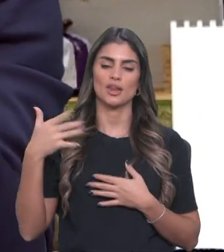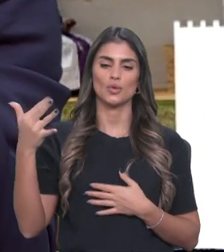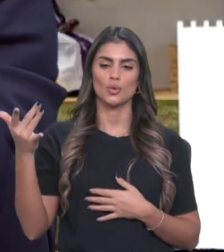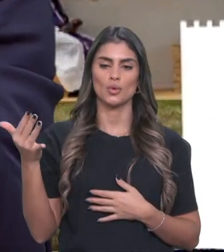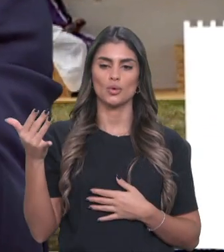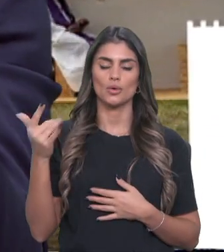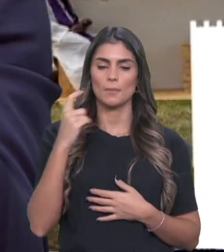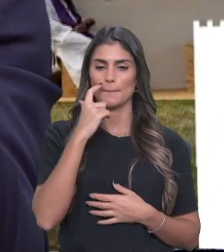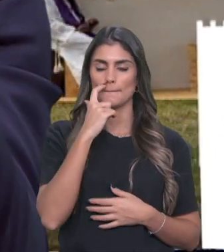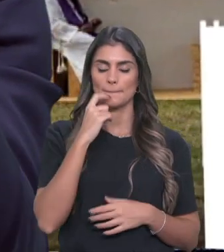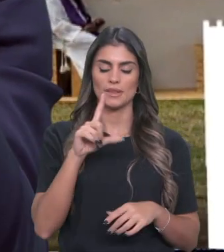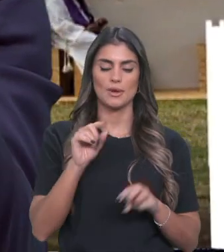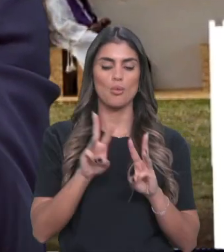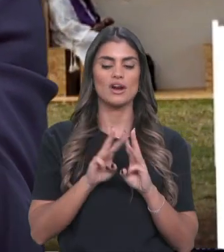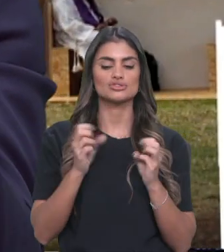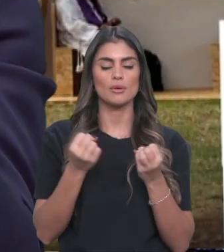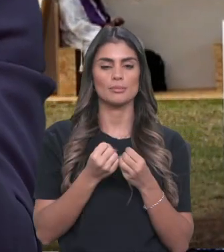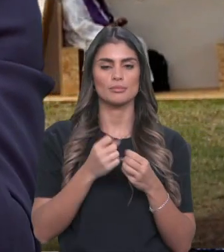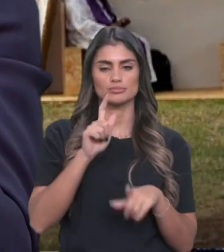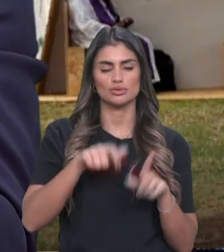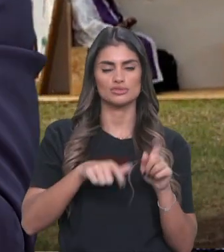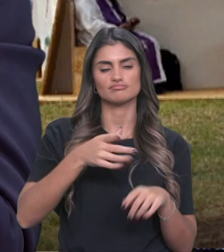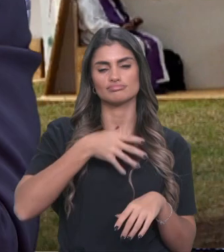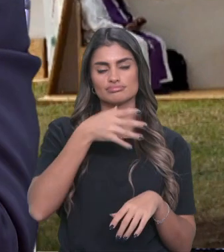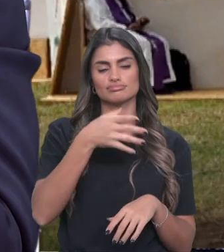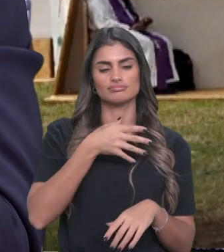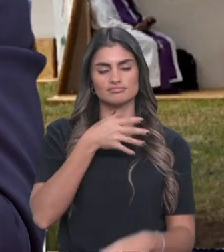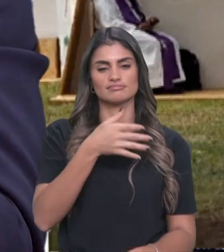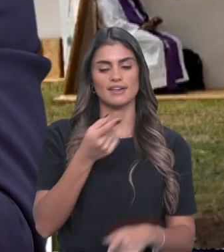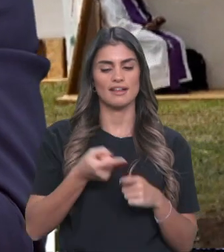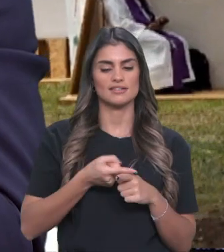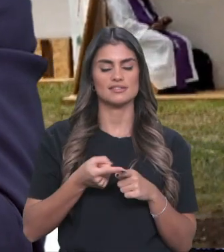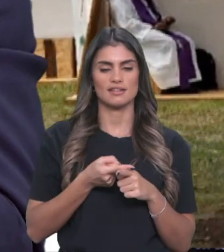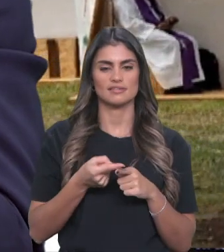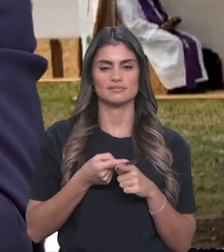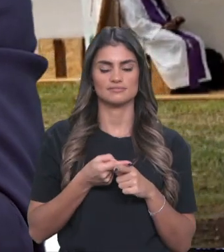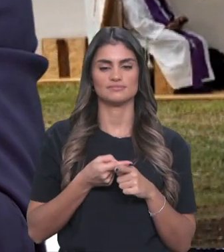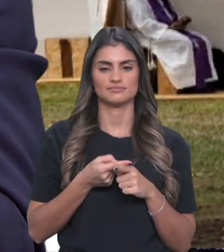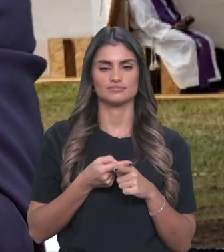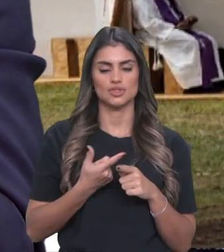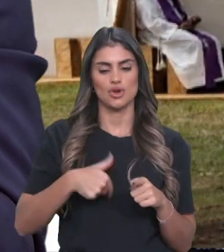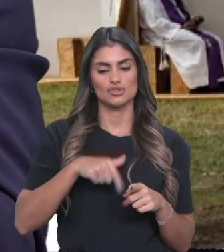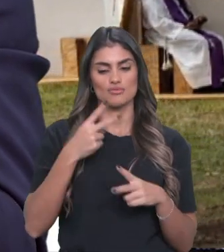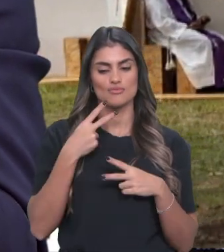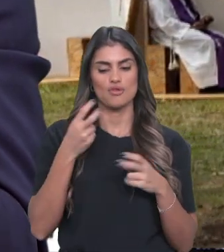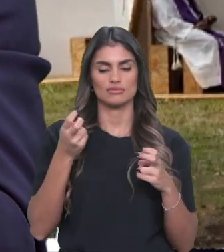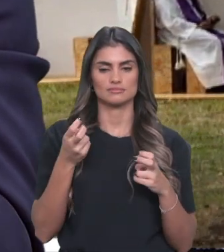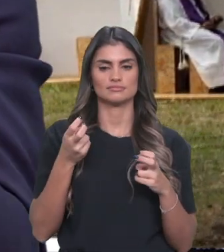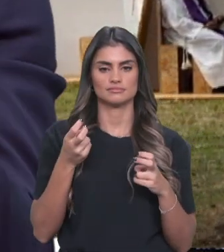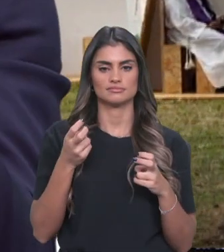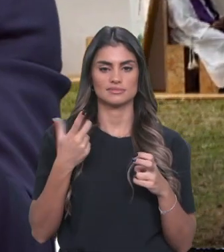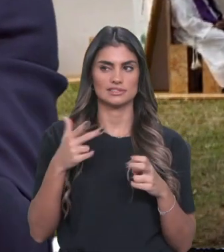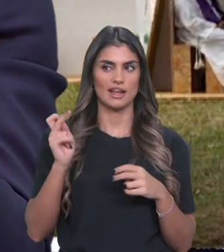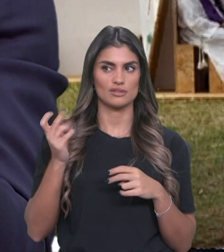e depois com workshops, com testemunhos, com o painel, porque é interessante também que fomos descobrir que há 100